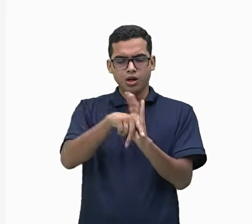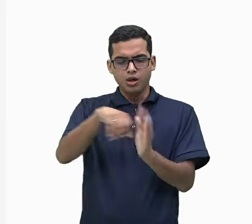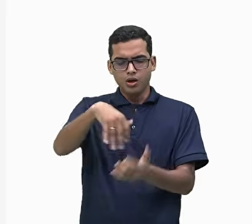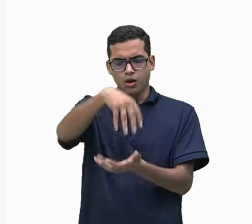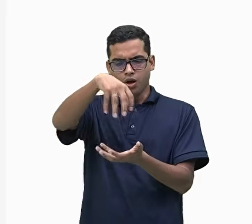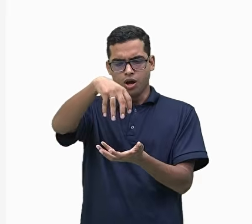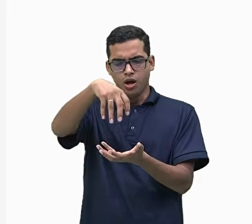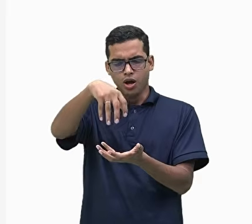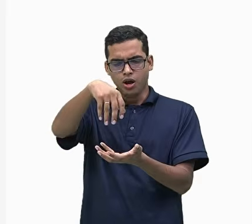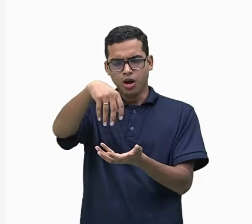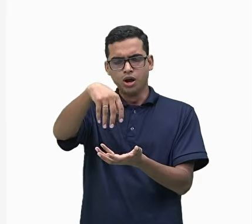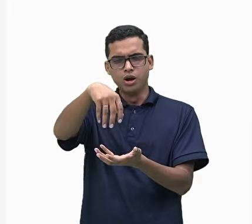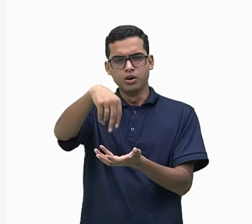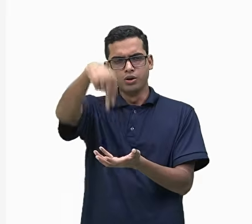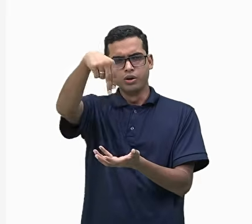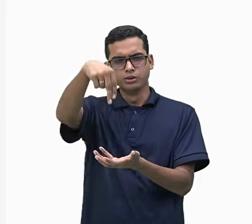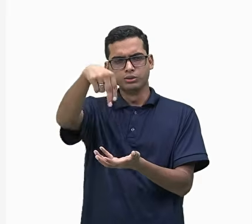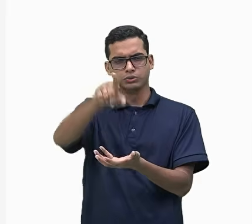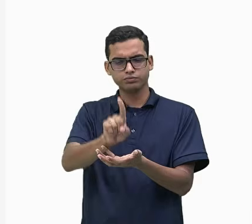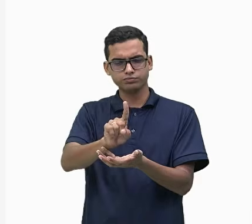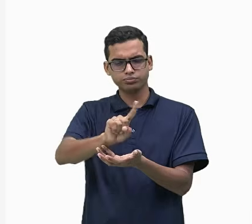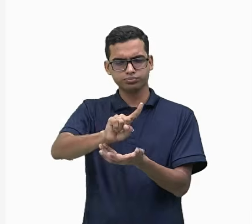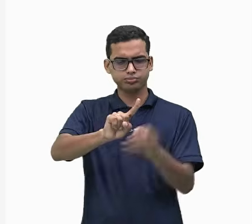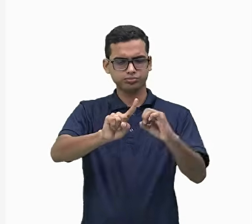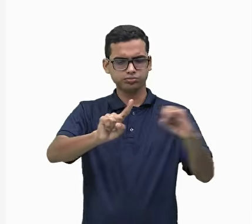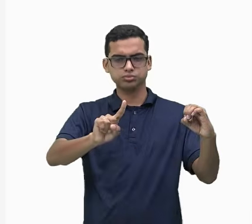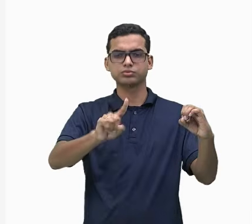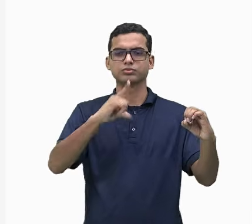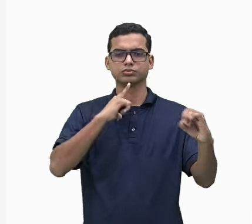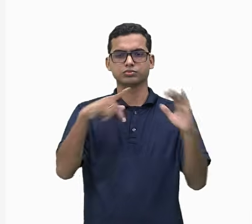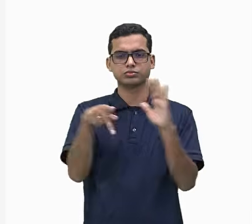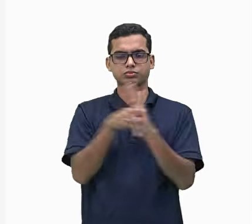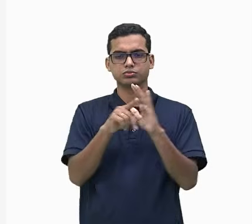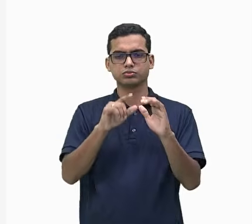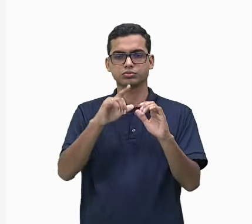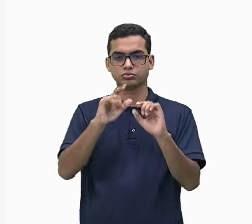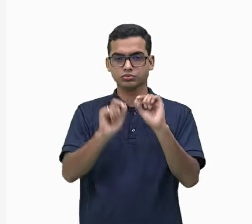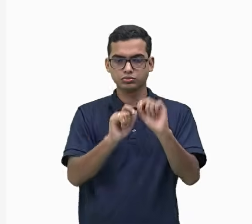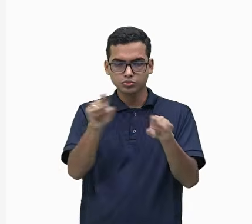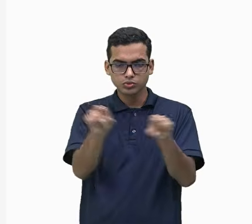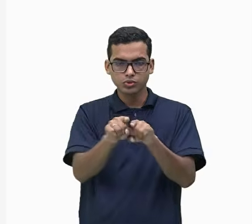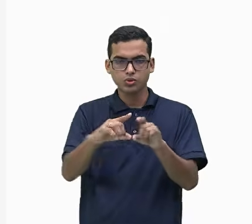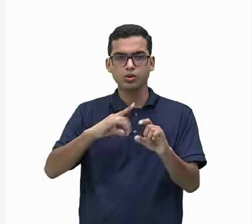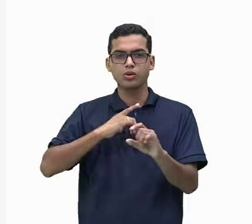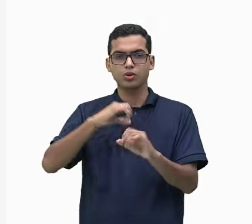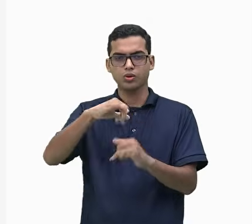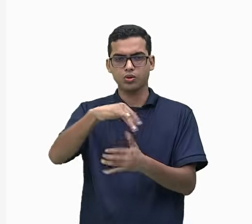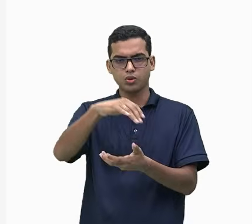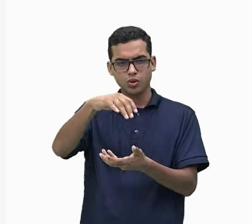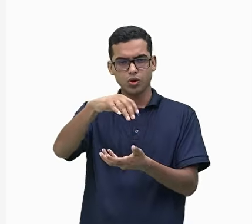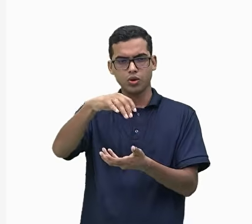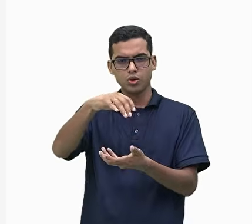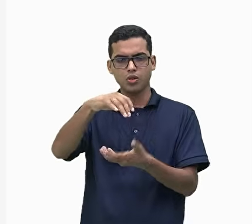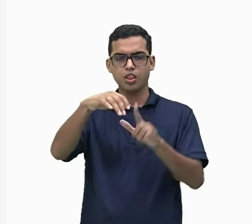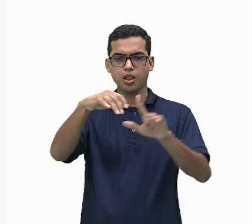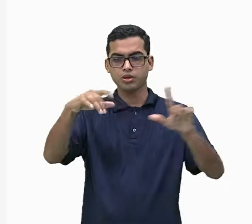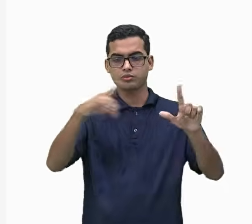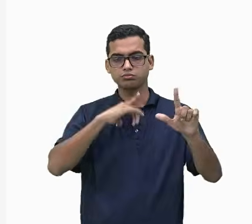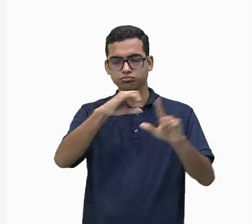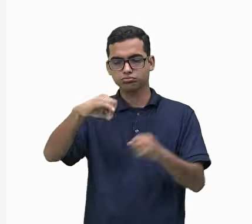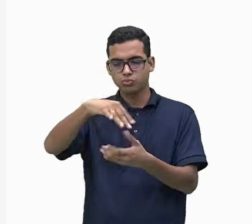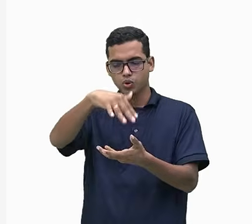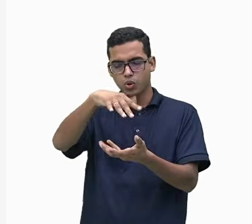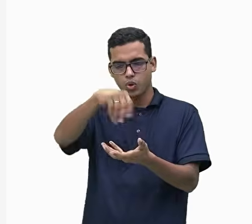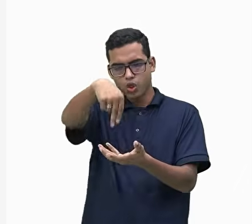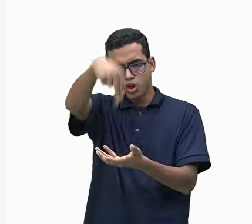gente o polo magnético do norte, tá? Então, a gente observa que a bússola ela aponta para o